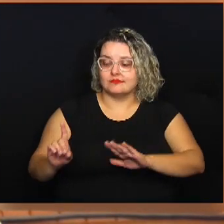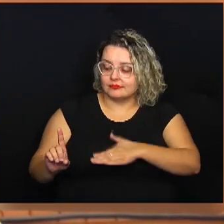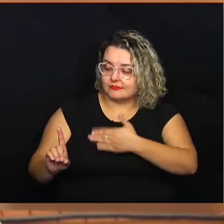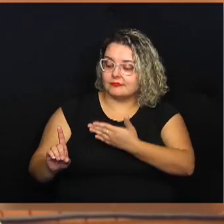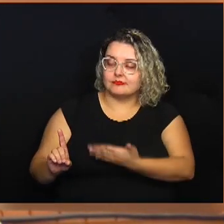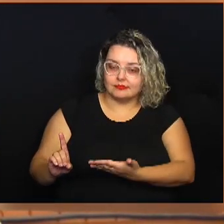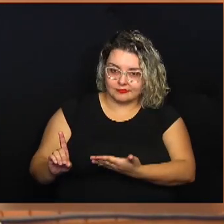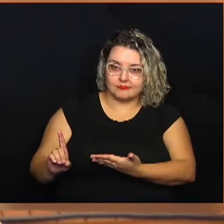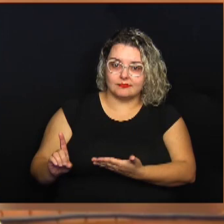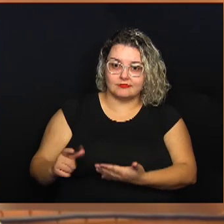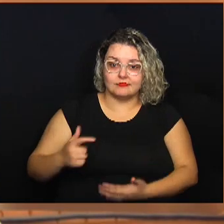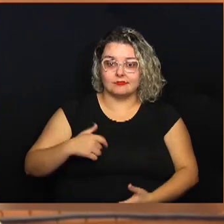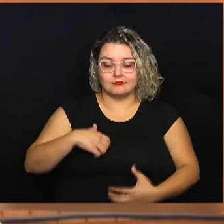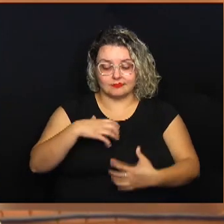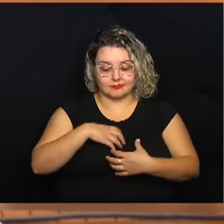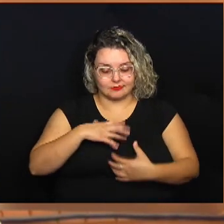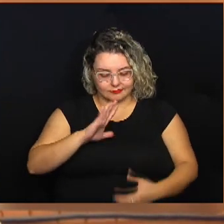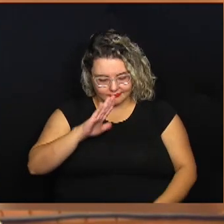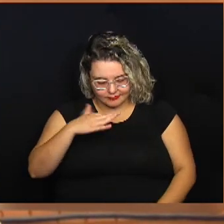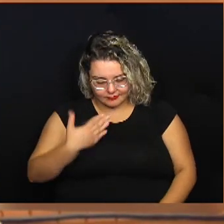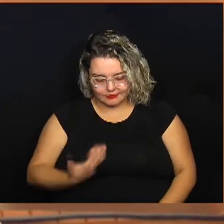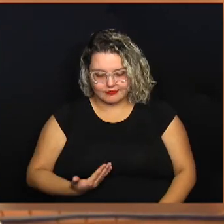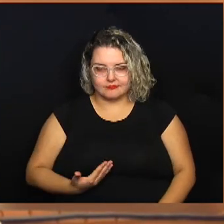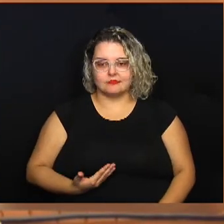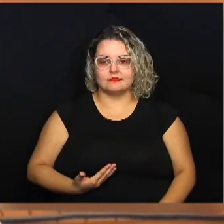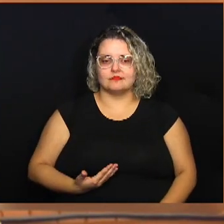fiquei muito honrada